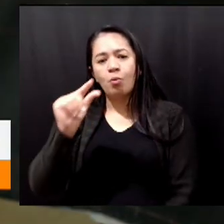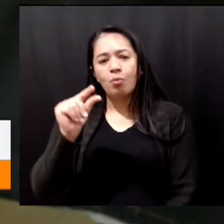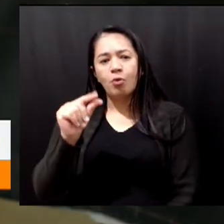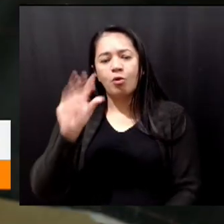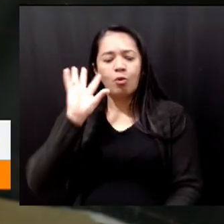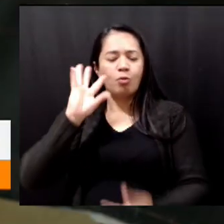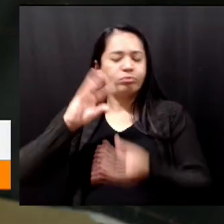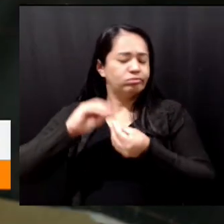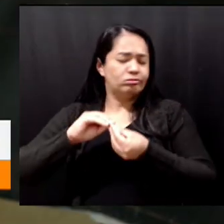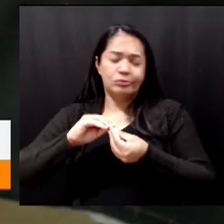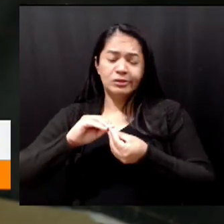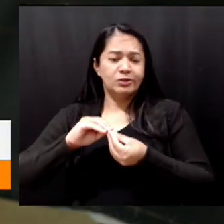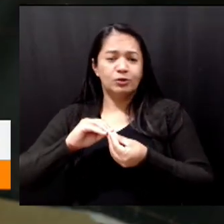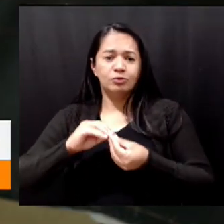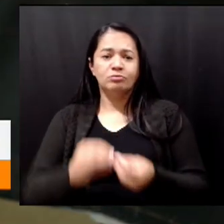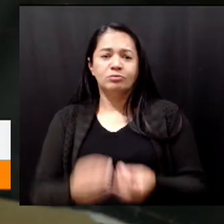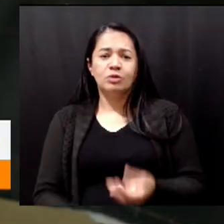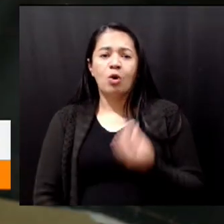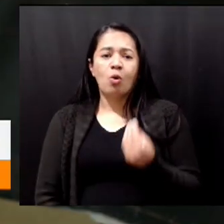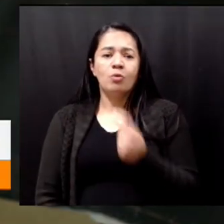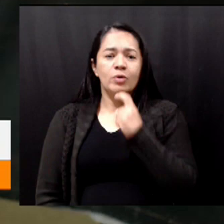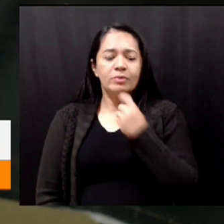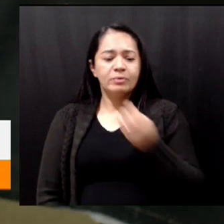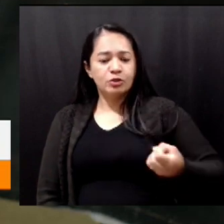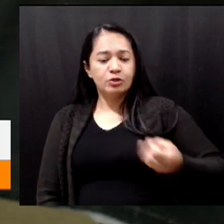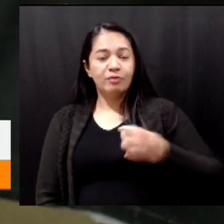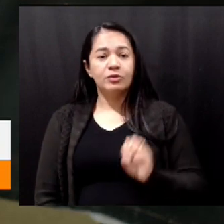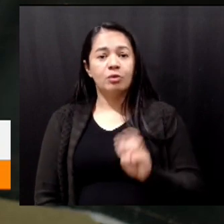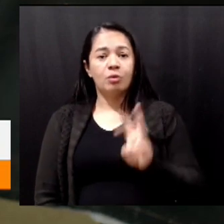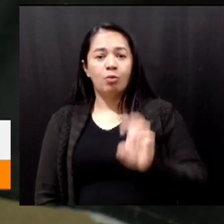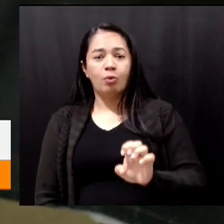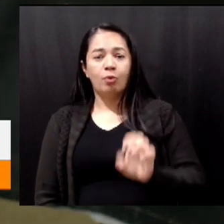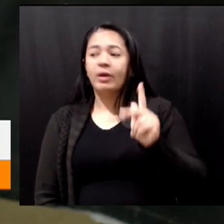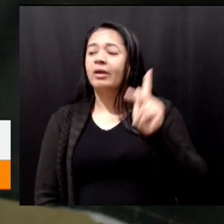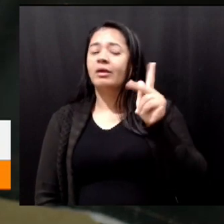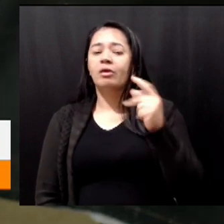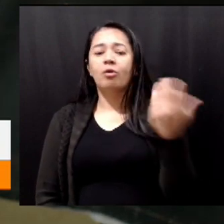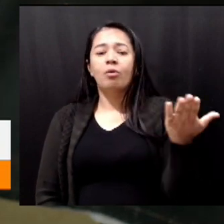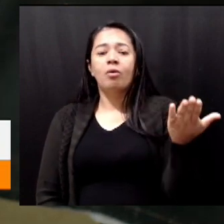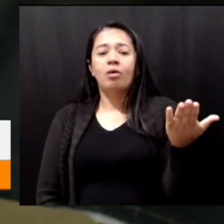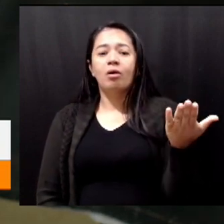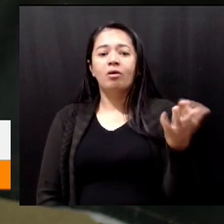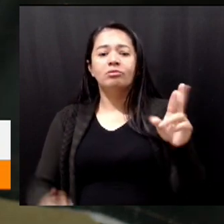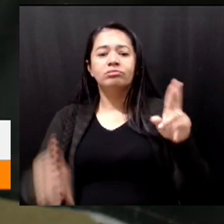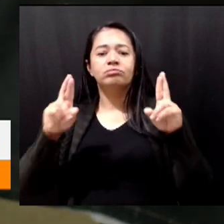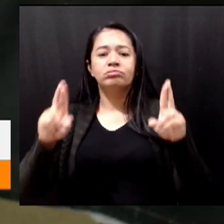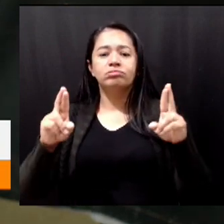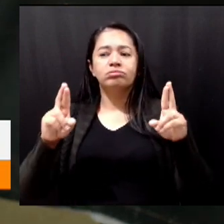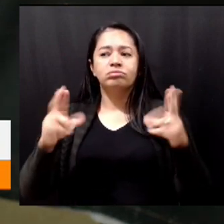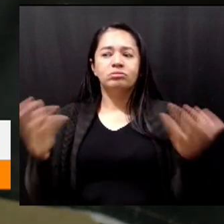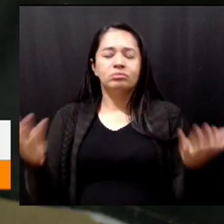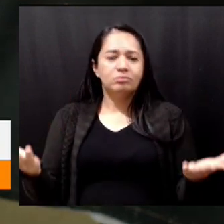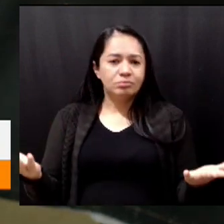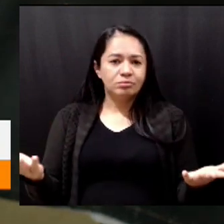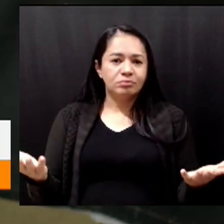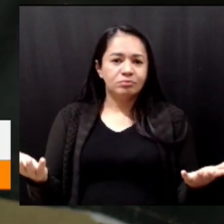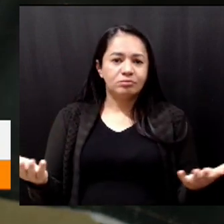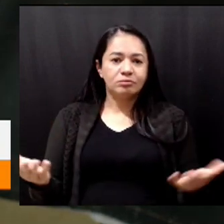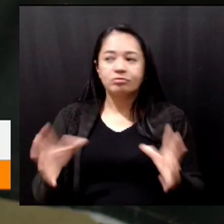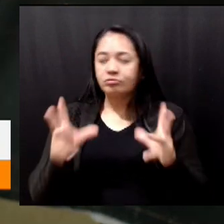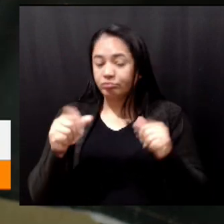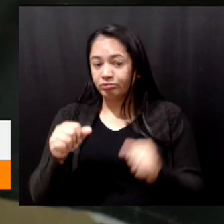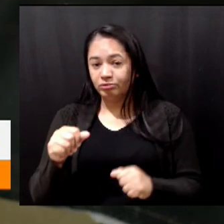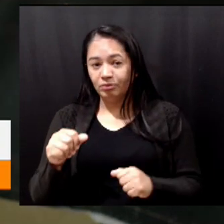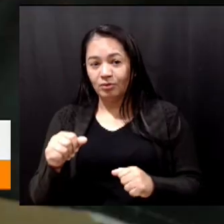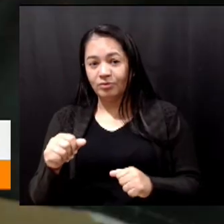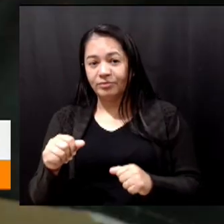Do Campinas Innovation Week. Qual que foi a expectativa? Foi superada? Era tudo aquilo mesmo? E qual que é a expectativa